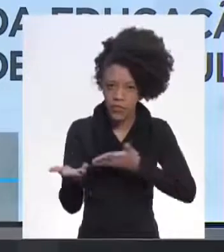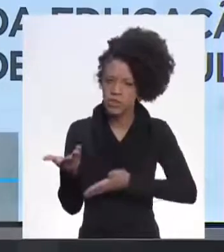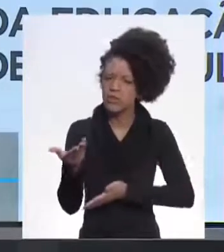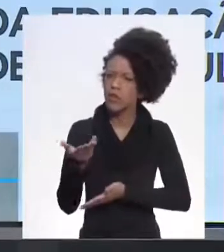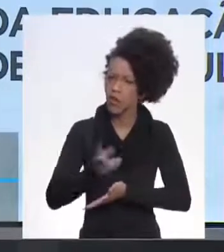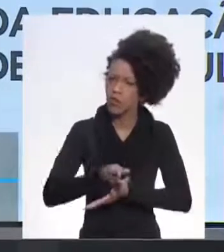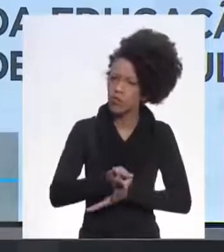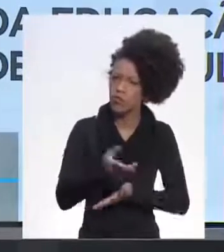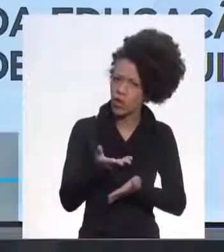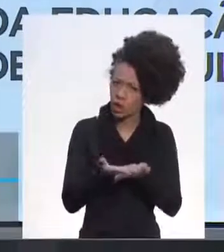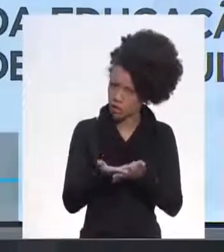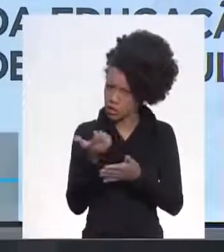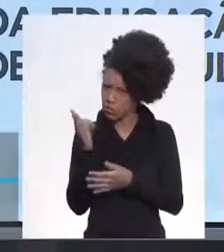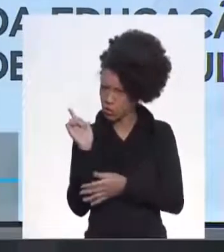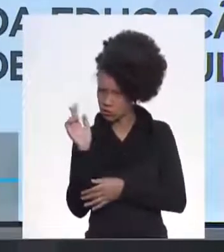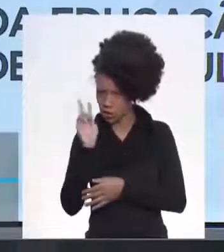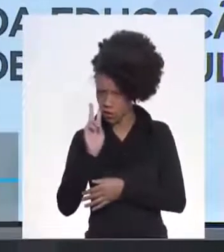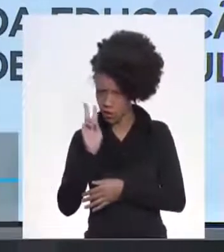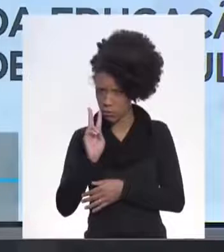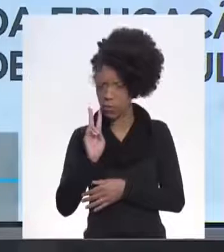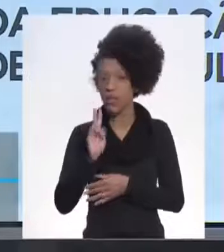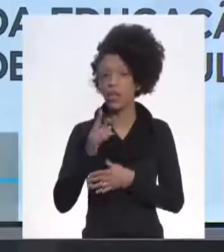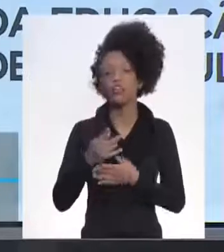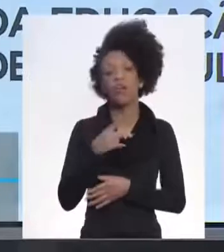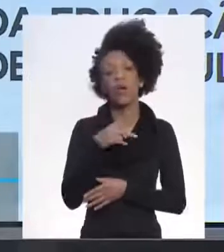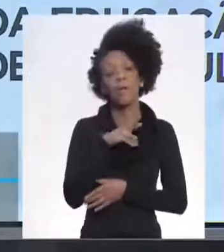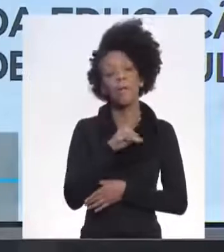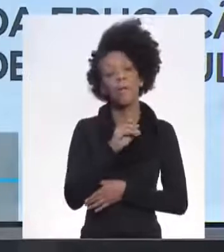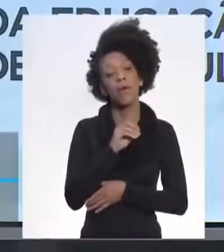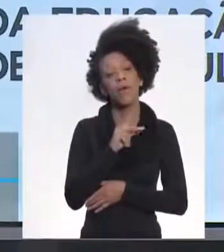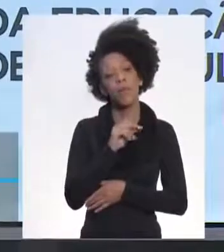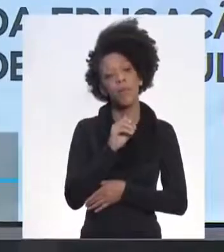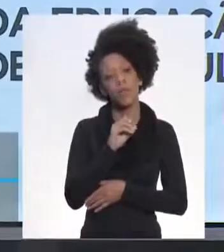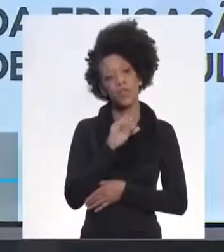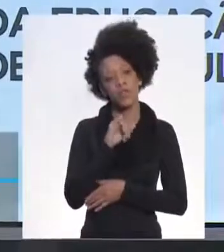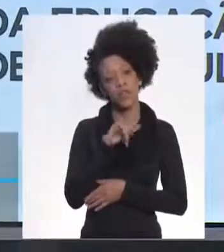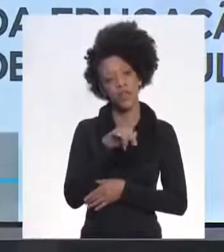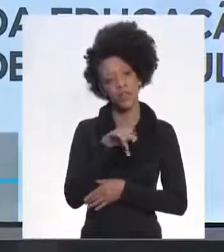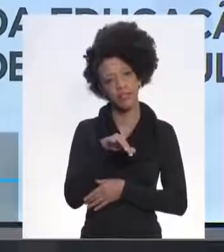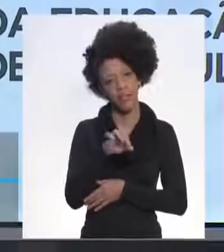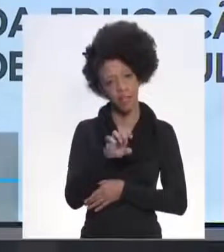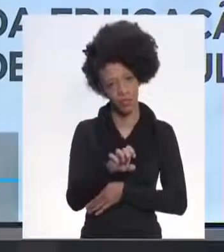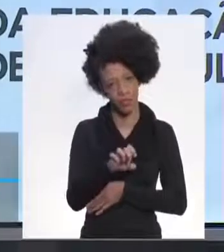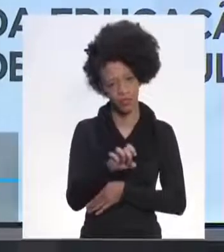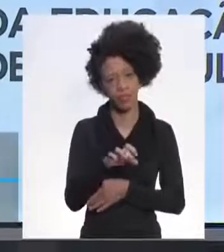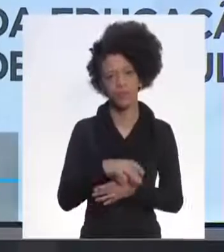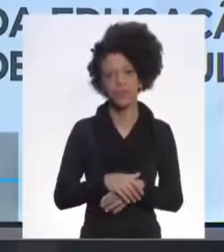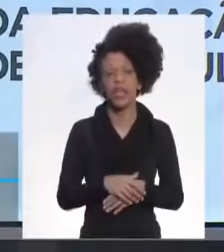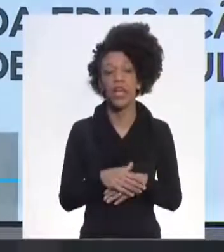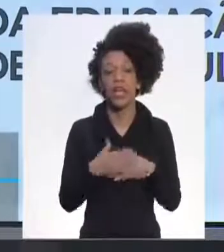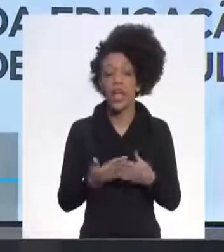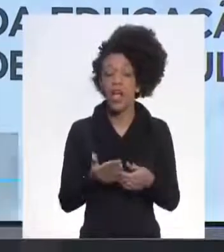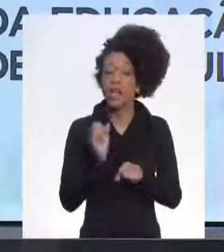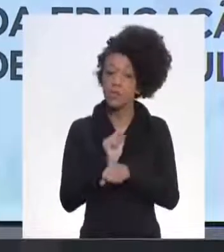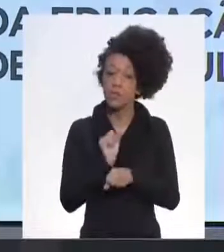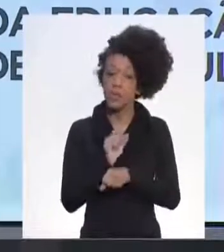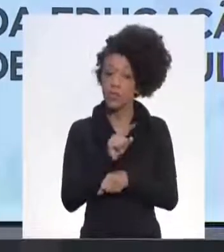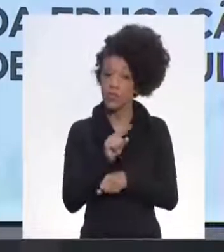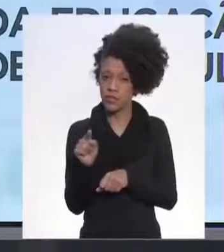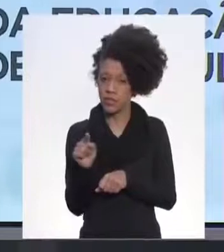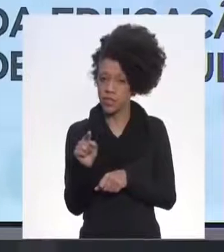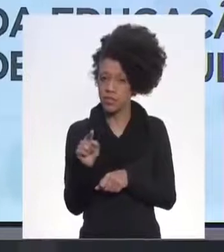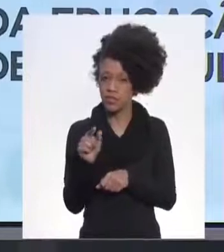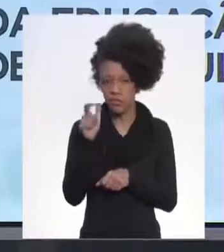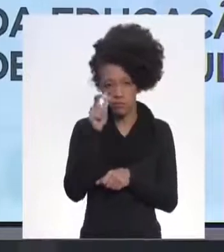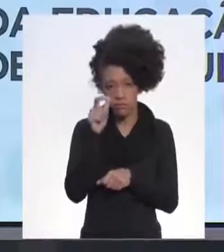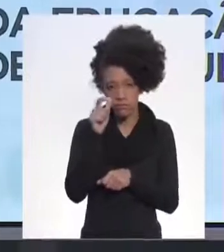pouquinho sobre a aula de ontem, sobre proporcionalidade, relações que nós vimos ontem, né? Espero que vocês tenham pego lá a questão